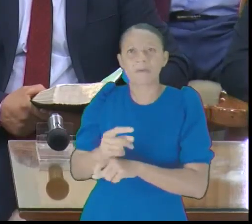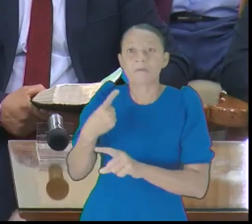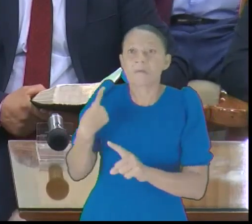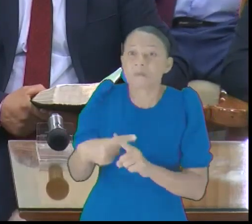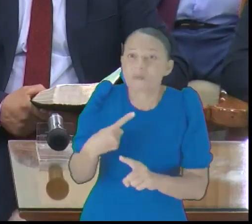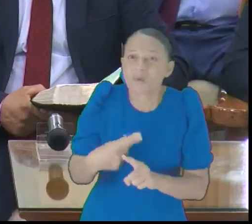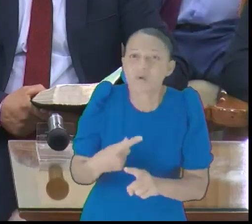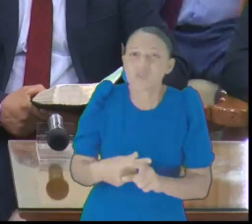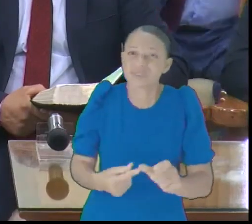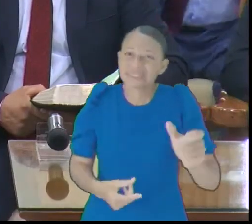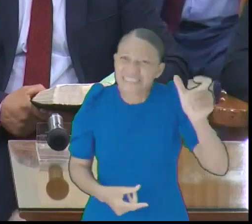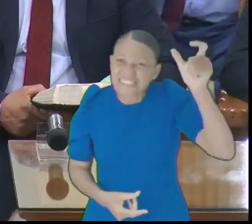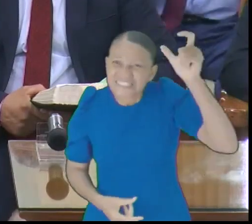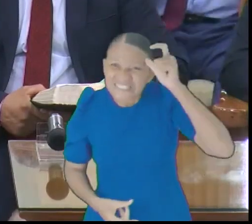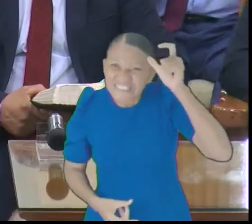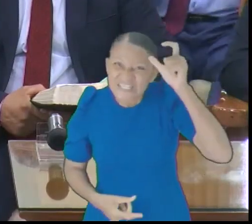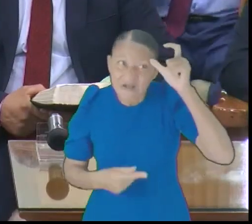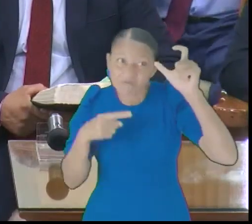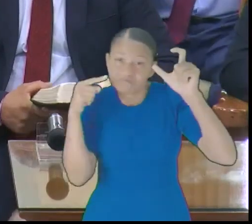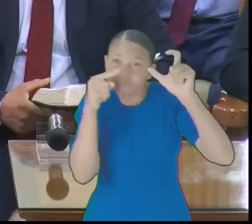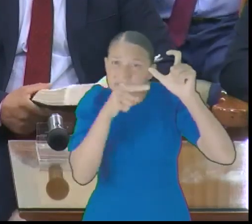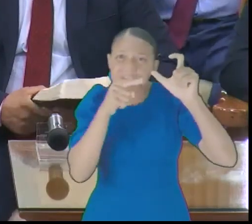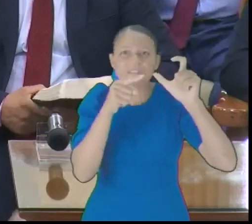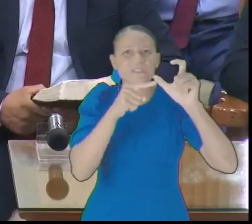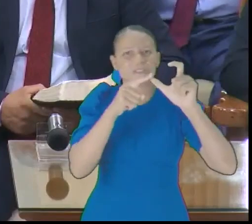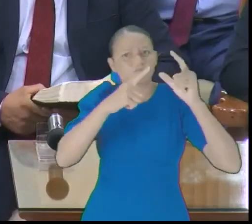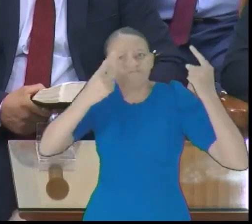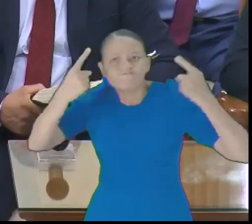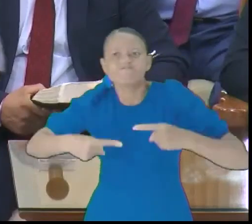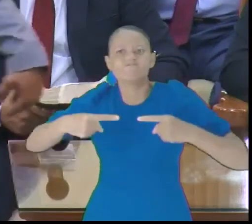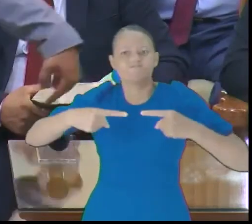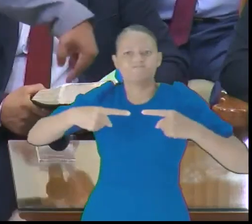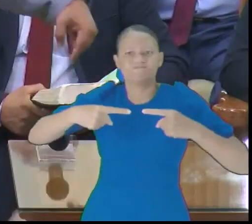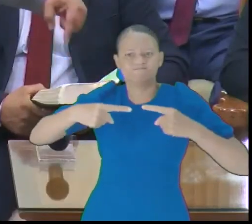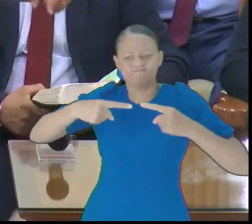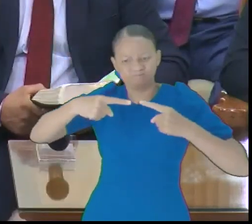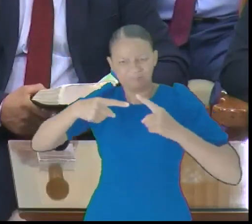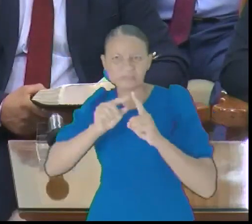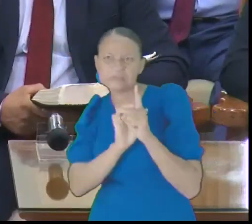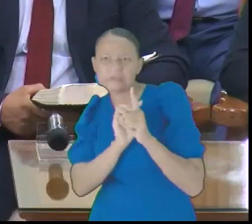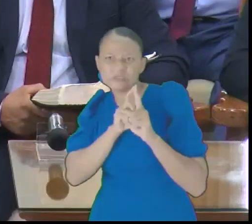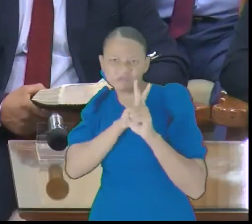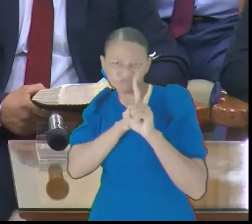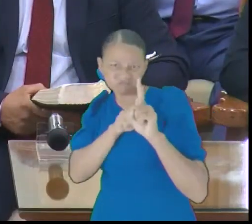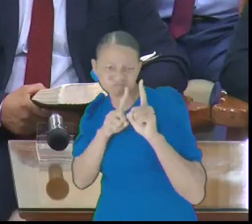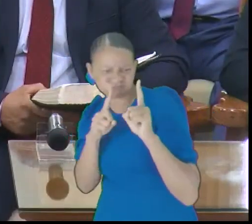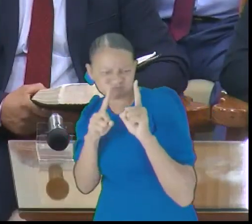diabo, vosso adversário, ele anda em derredor,